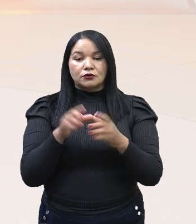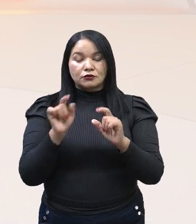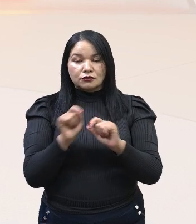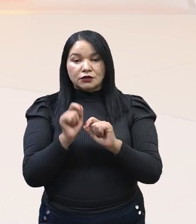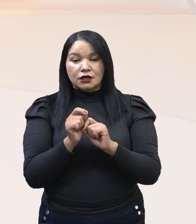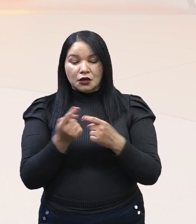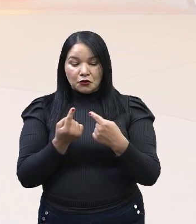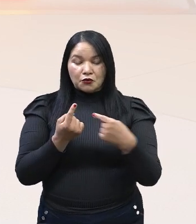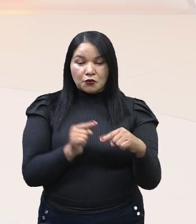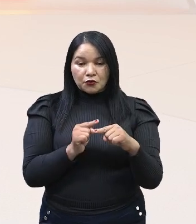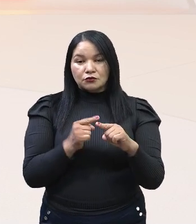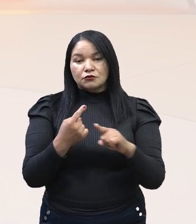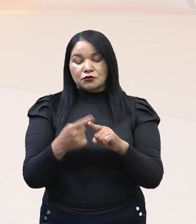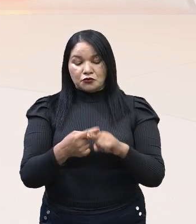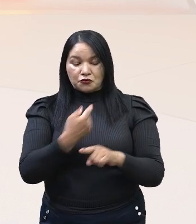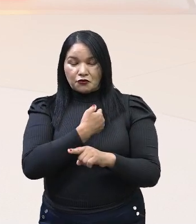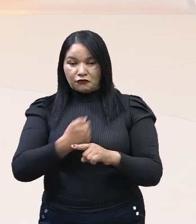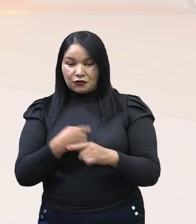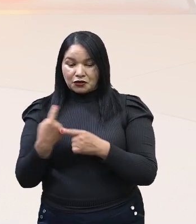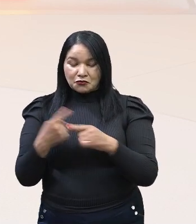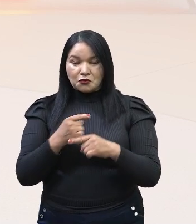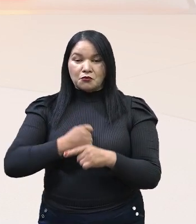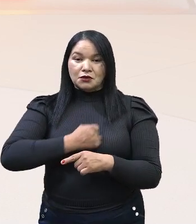reprimidas pelo governo militar.